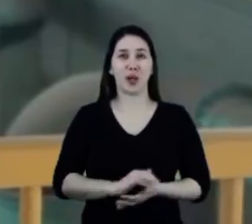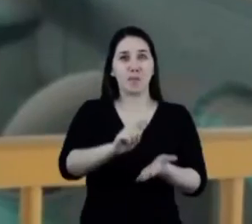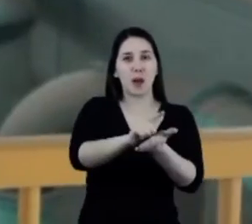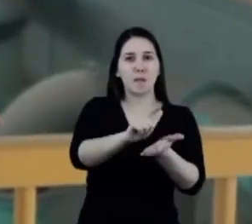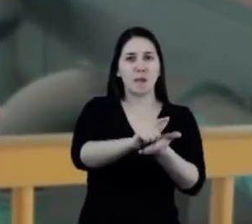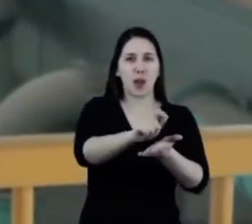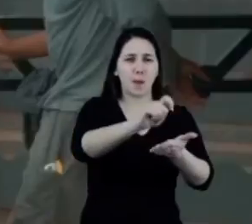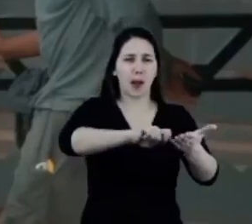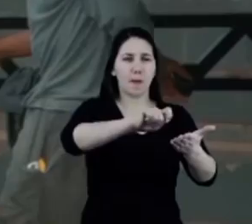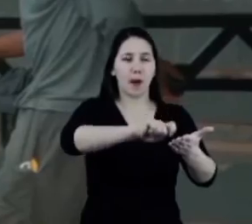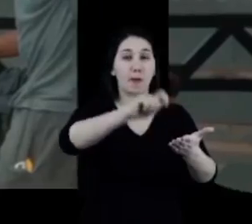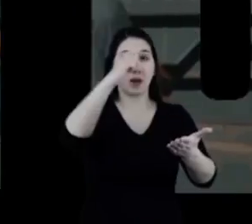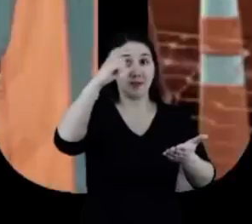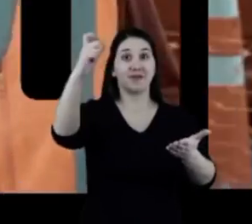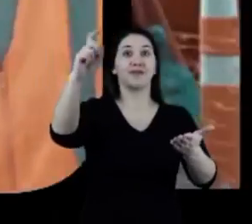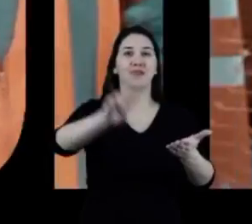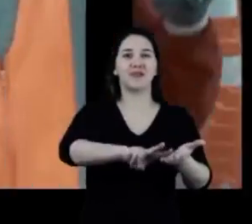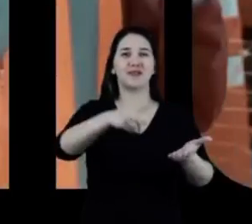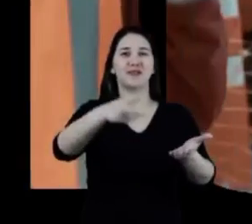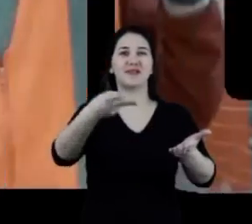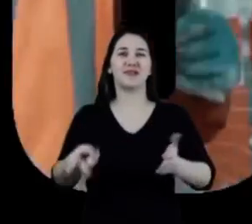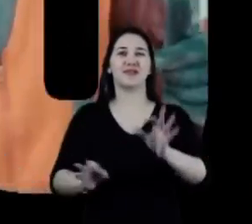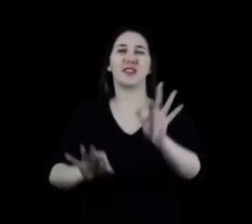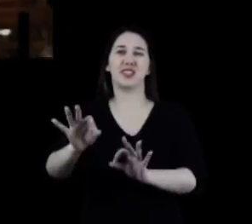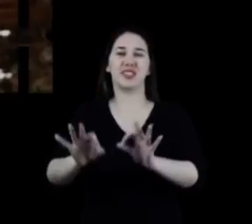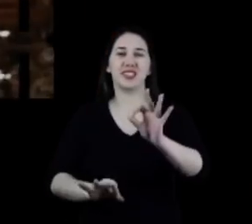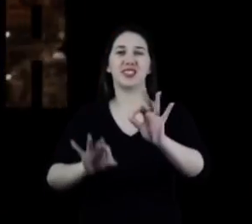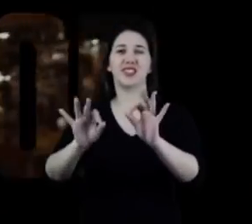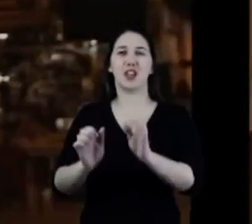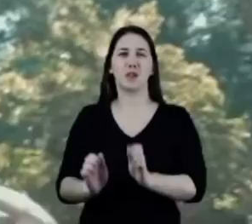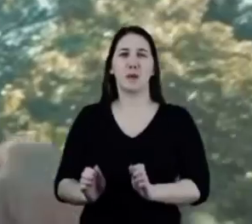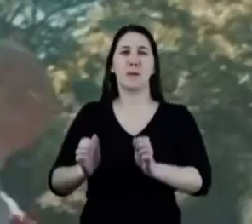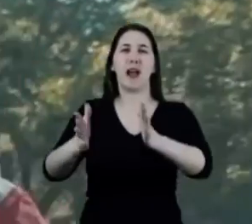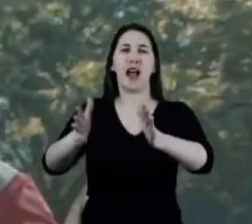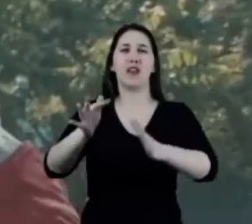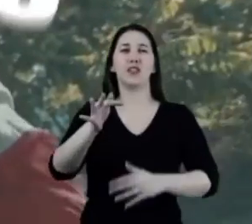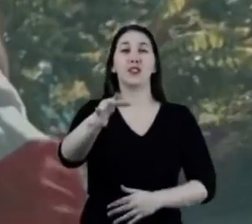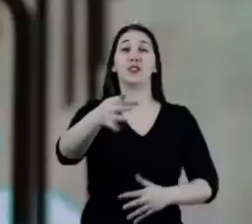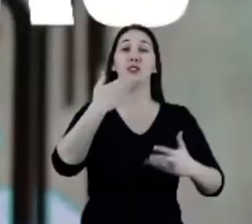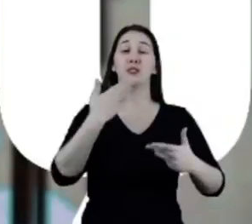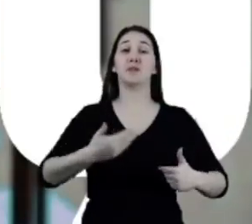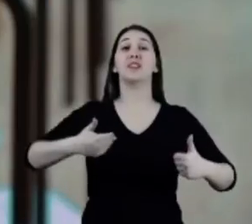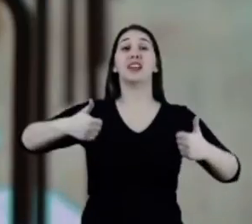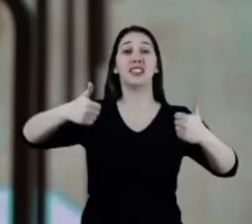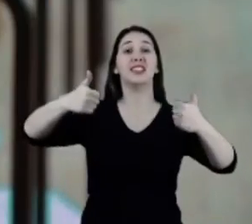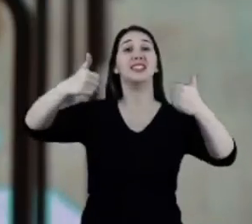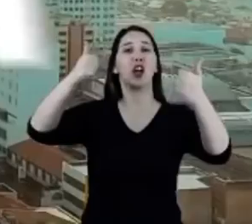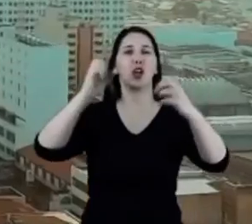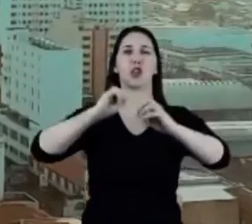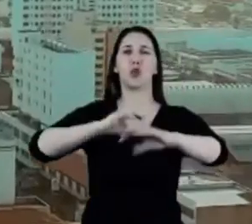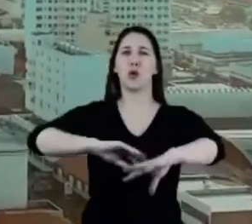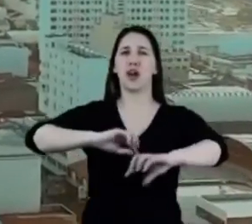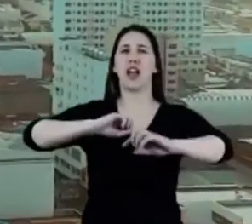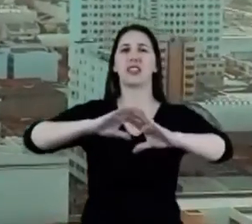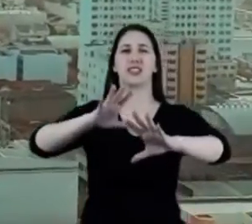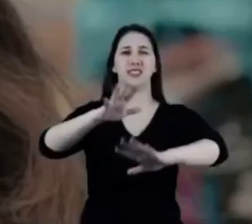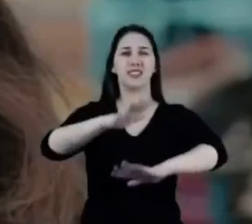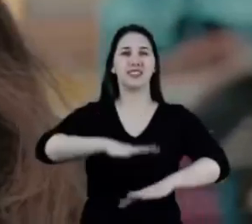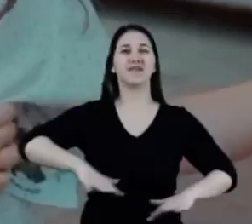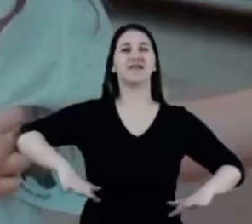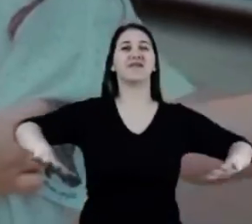papel sai um projeto e um futuro bem melhor, com muito mais educação para